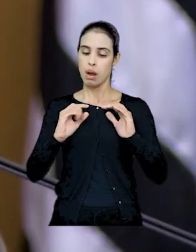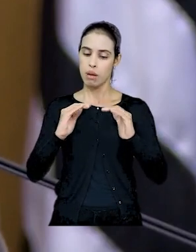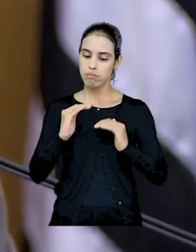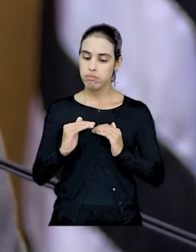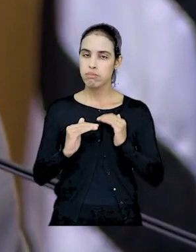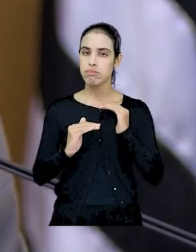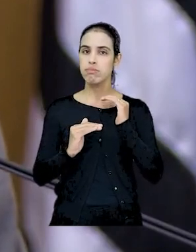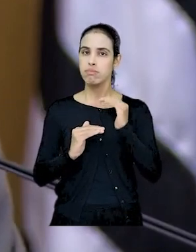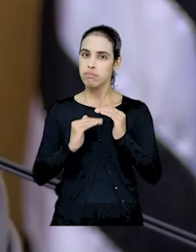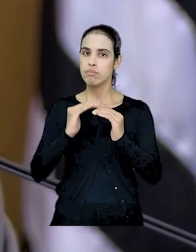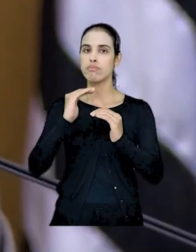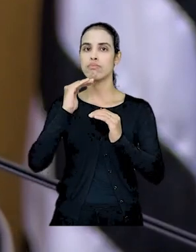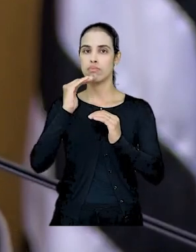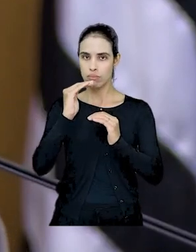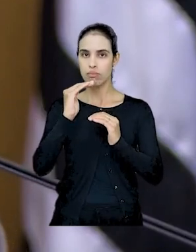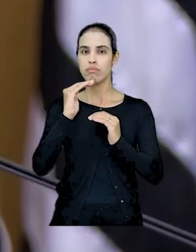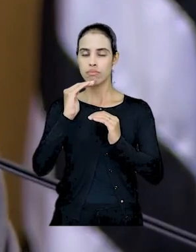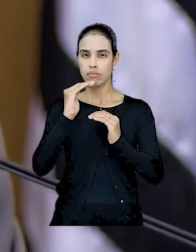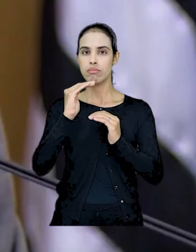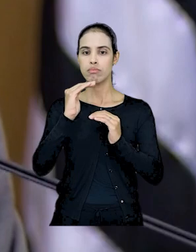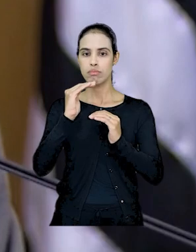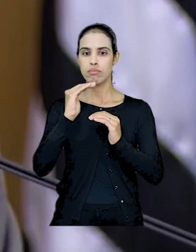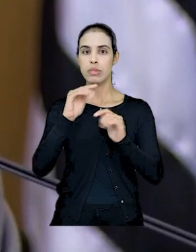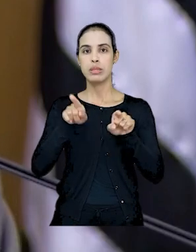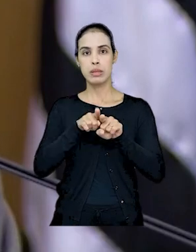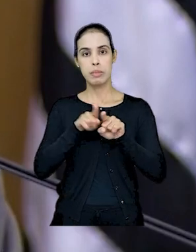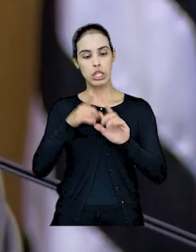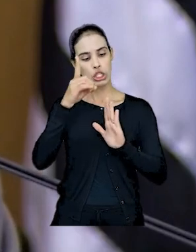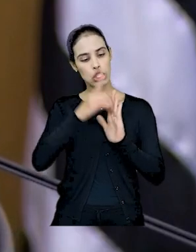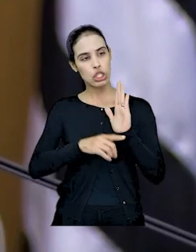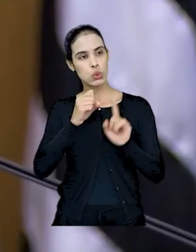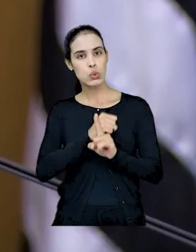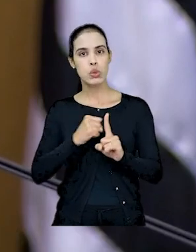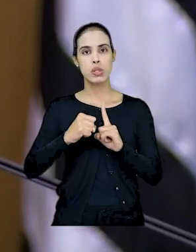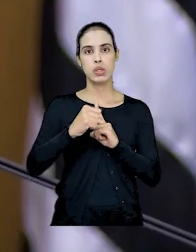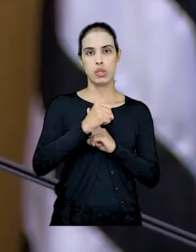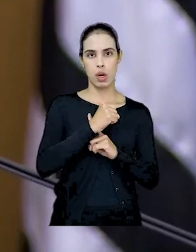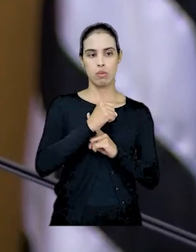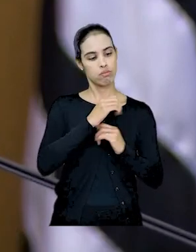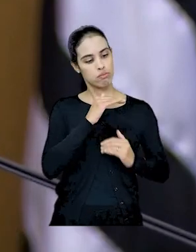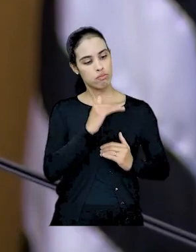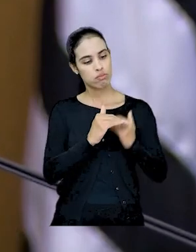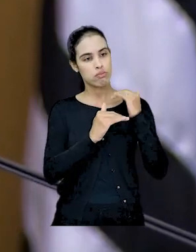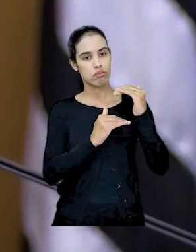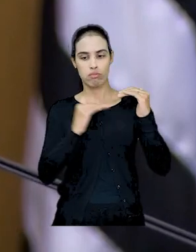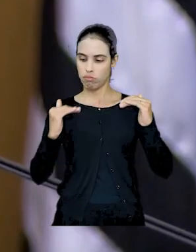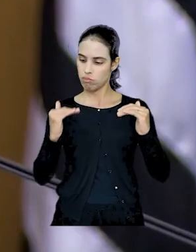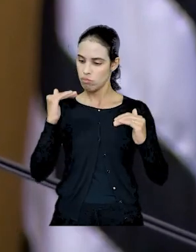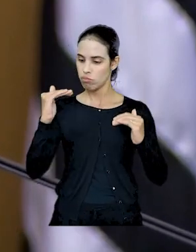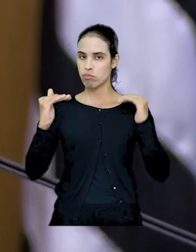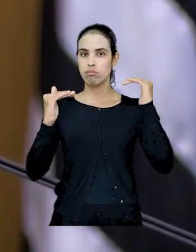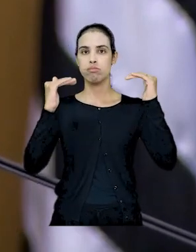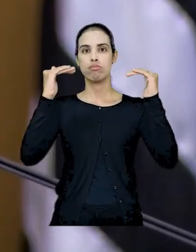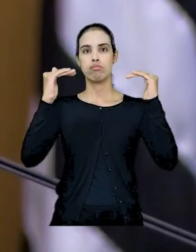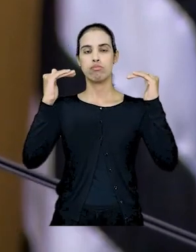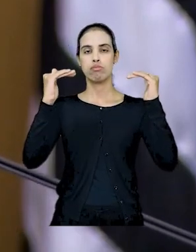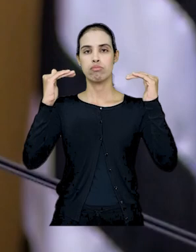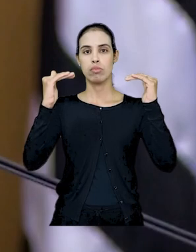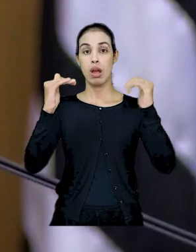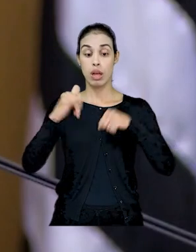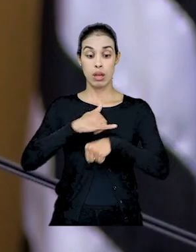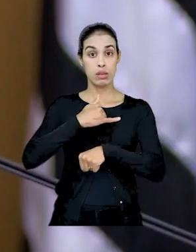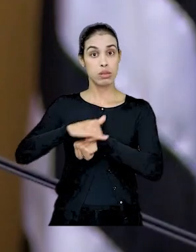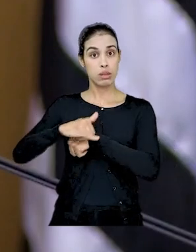a passo com o desenvolvimento dos direitos sociais trata-se de um avanço